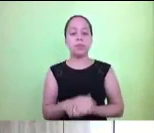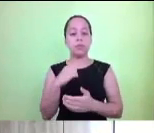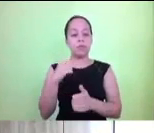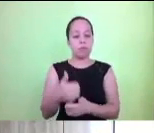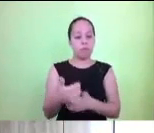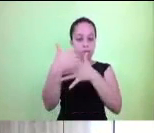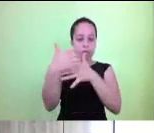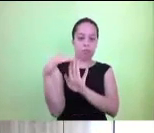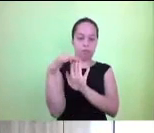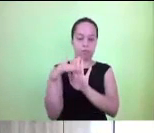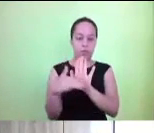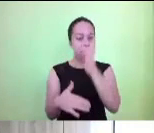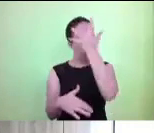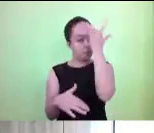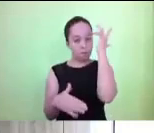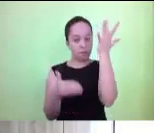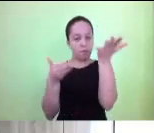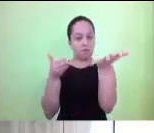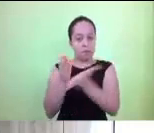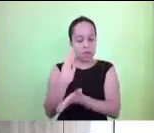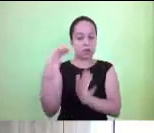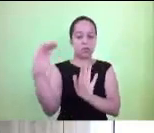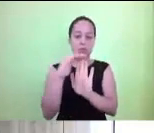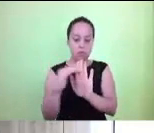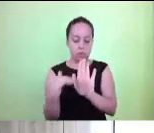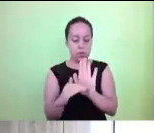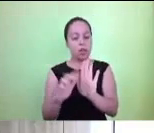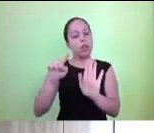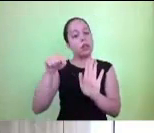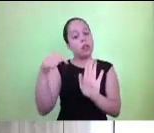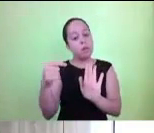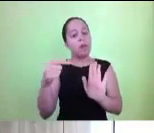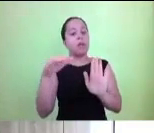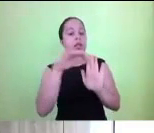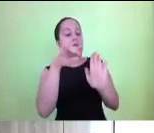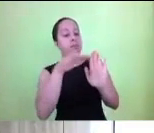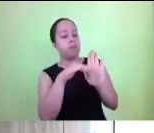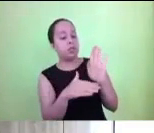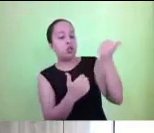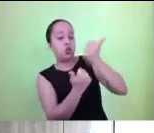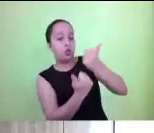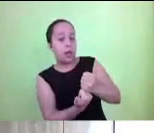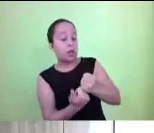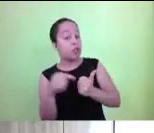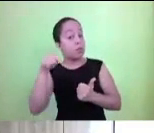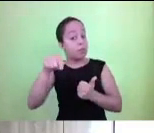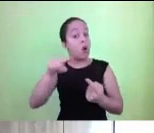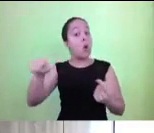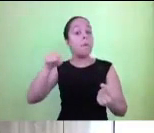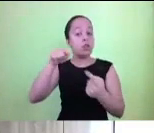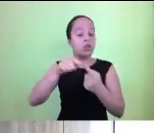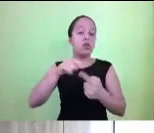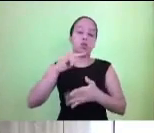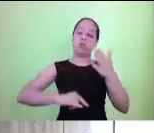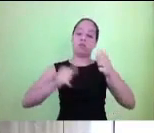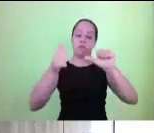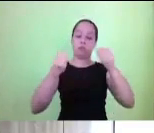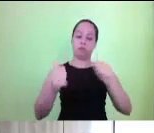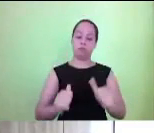Os classificados e, na sequência, os suplentes. O número da